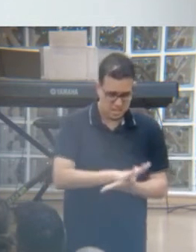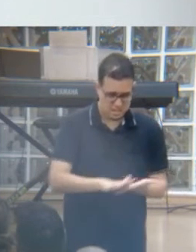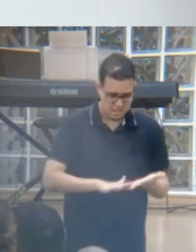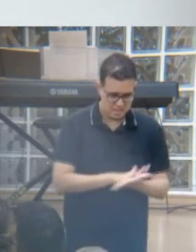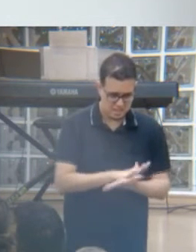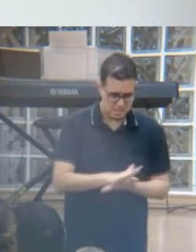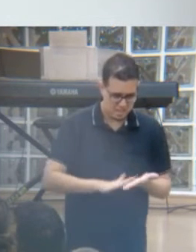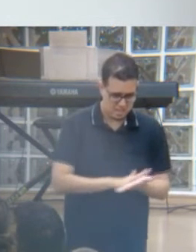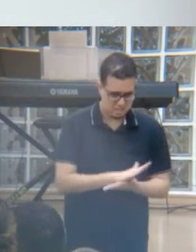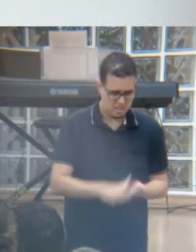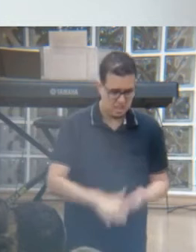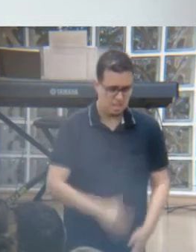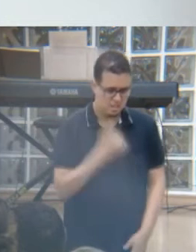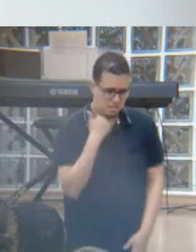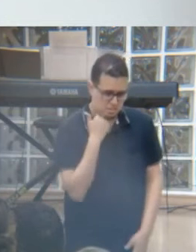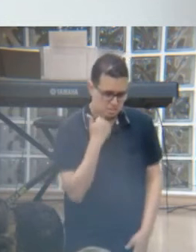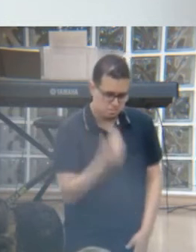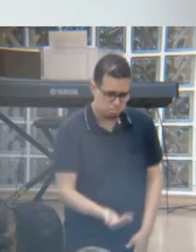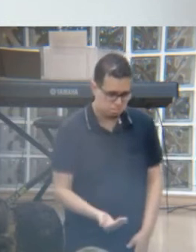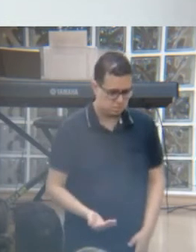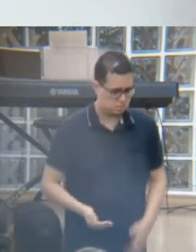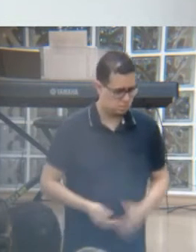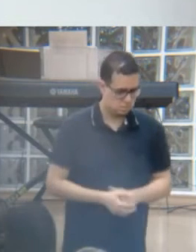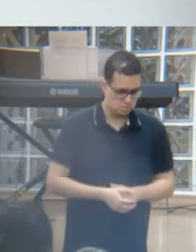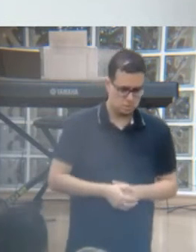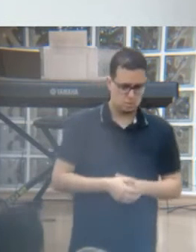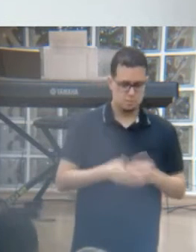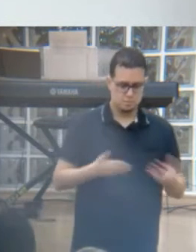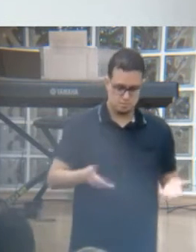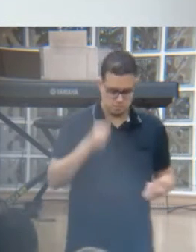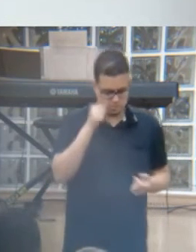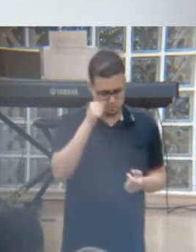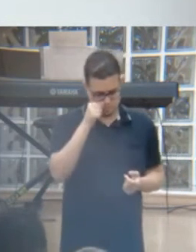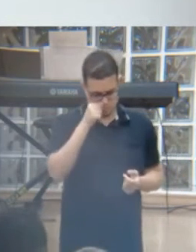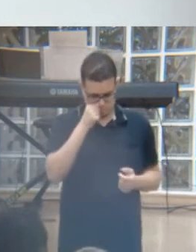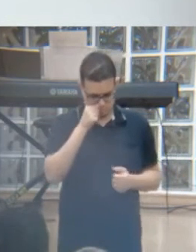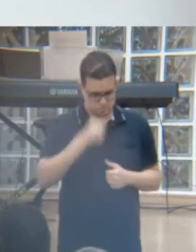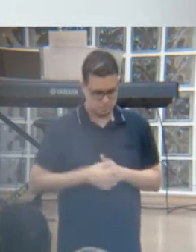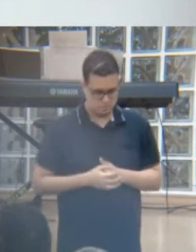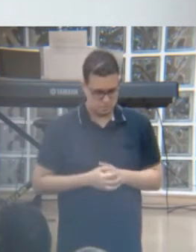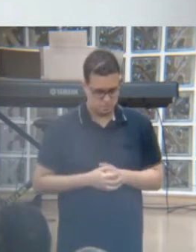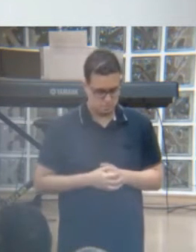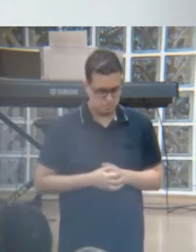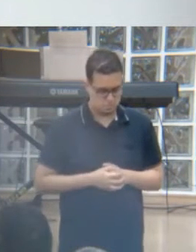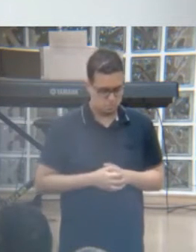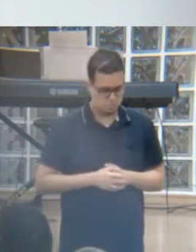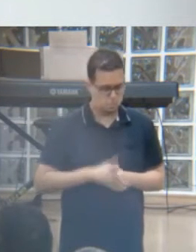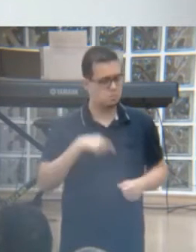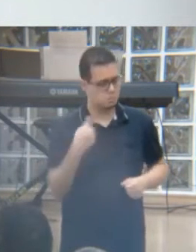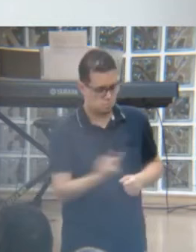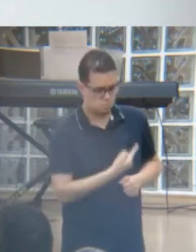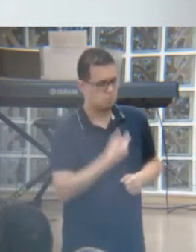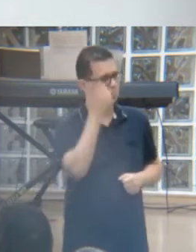nulos. Então, nesta compreensão do significado desta